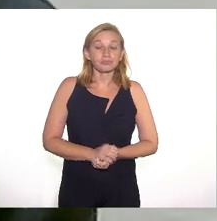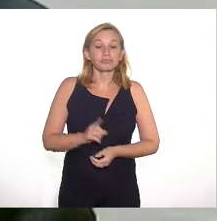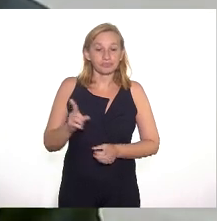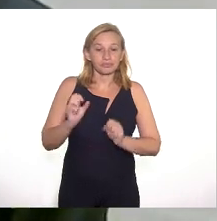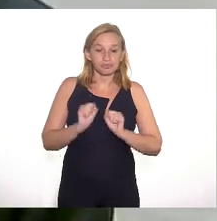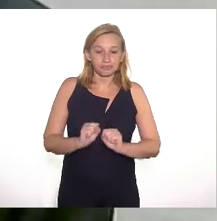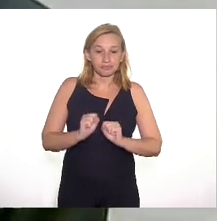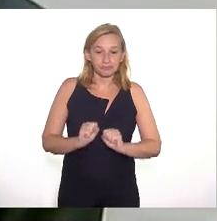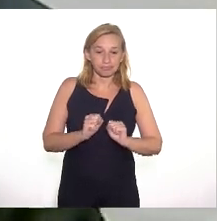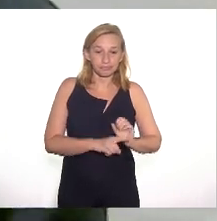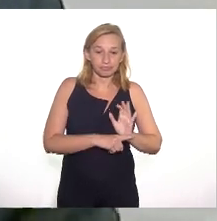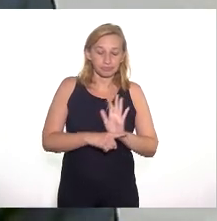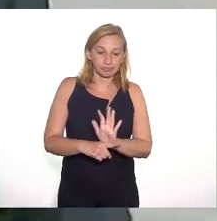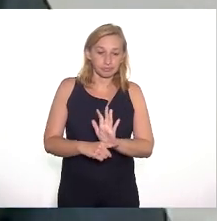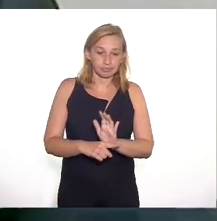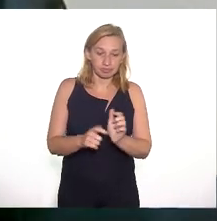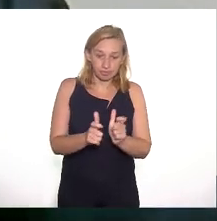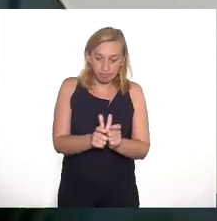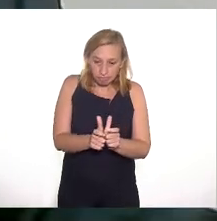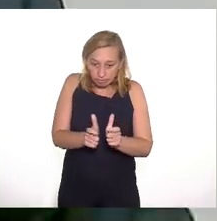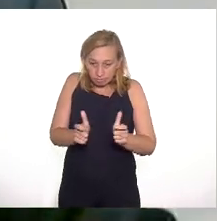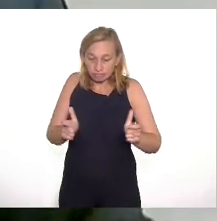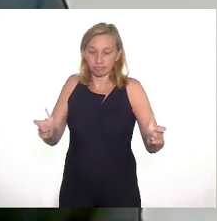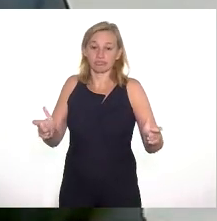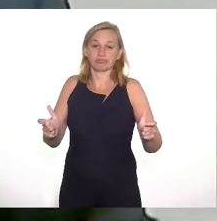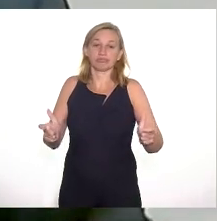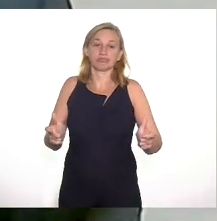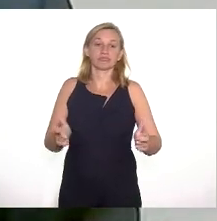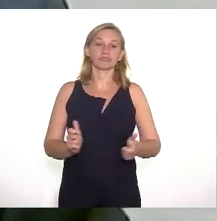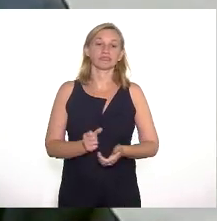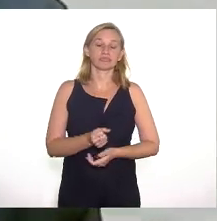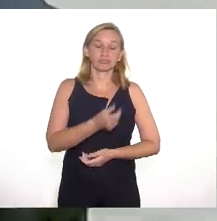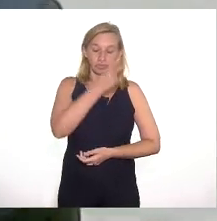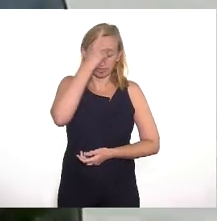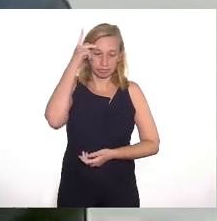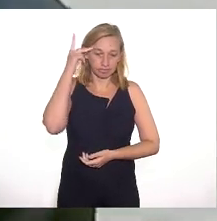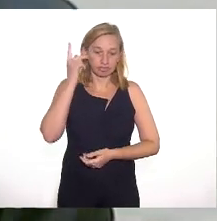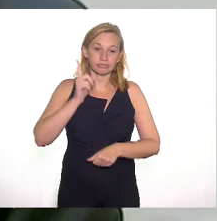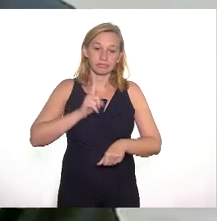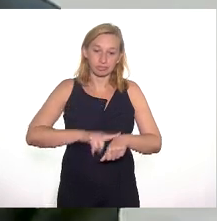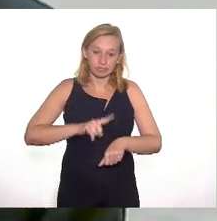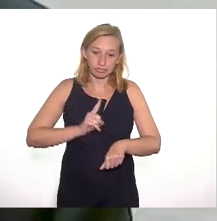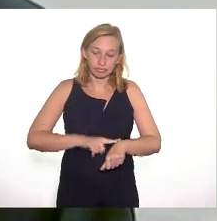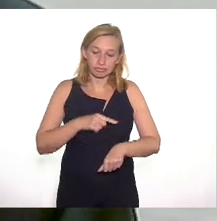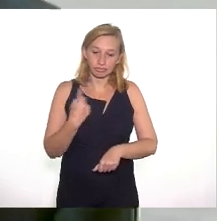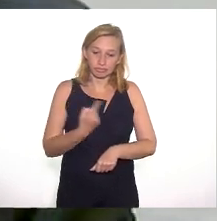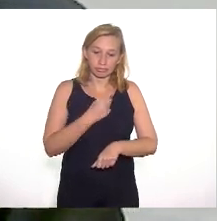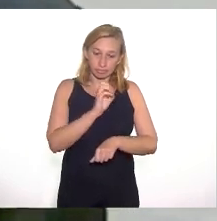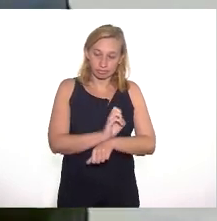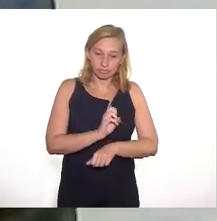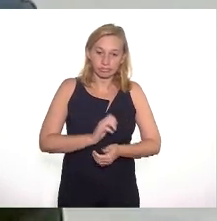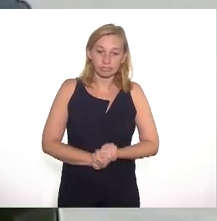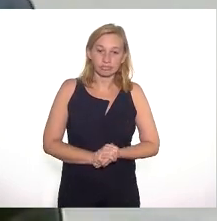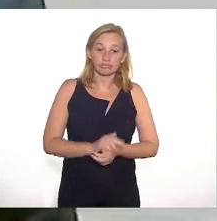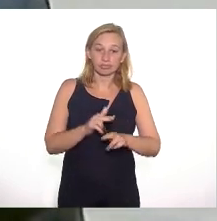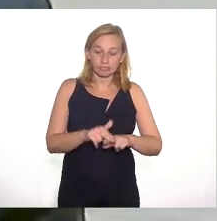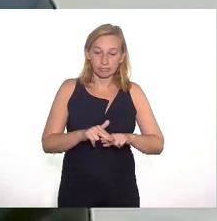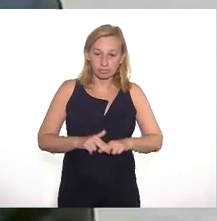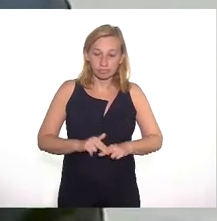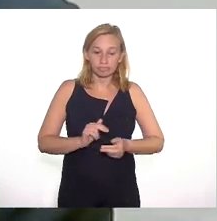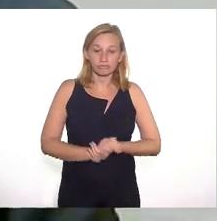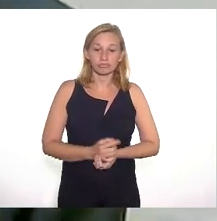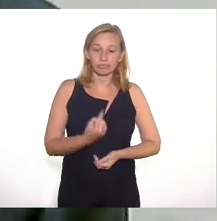pudesse atender um leque ainda maior de pessoas neste momento no nosso estado. Por essa razão,